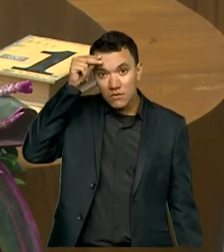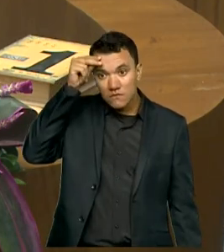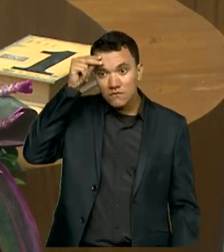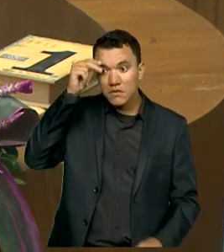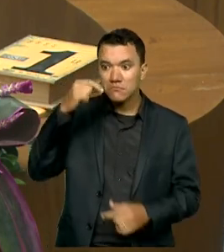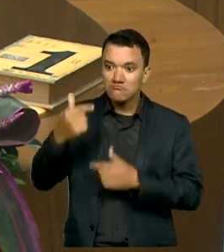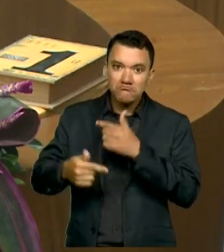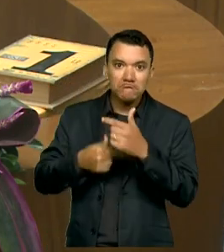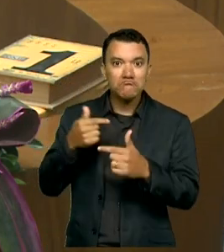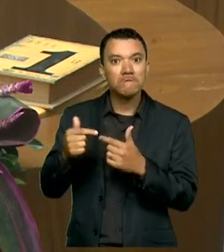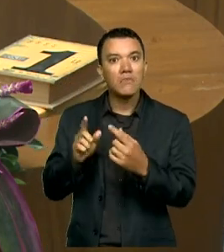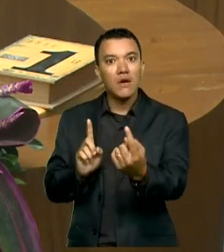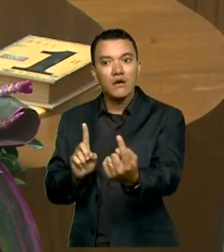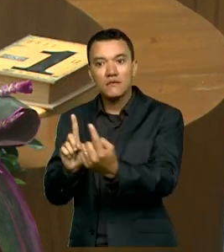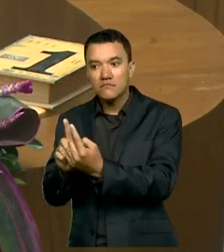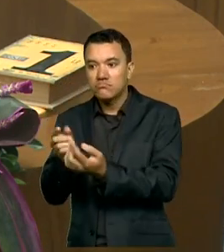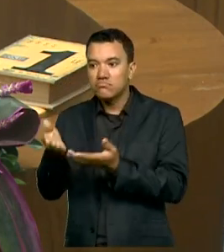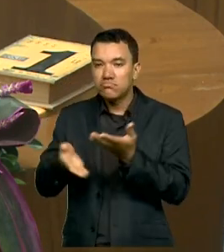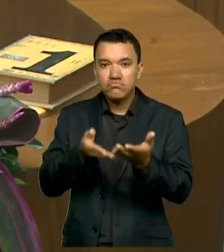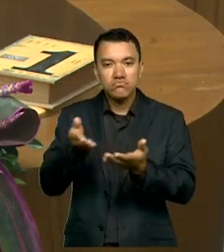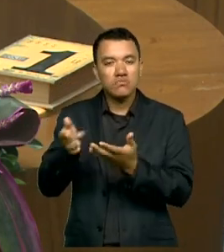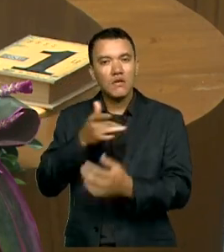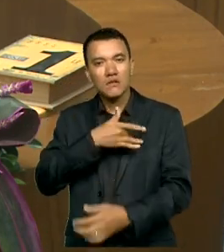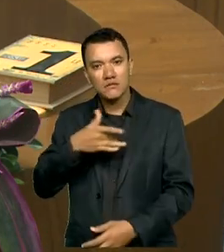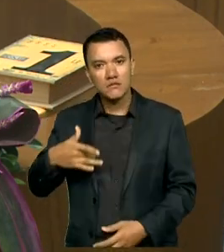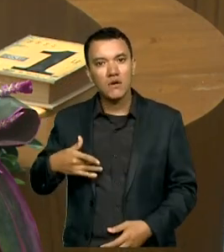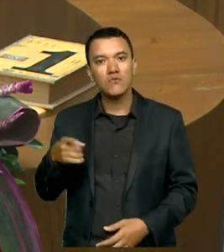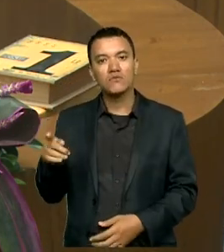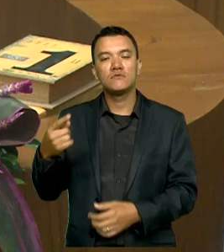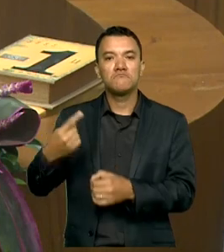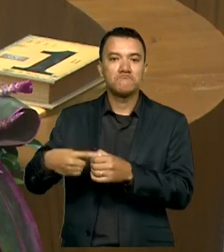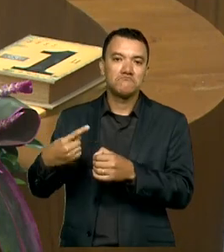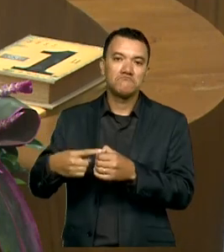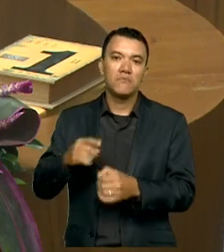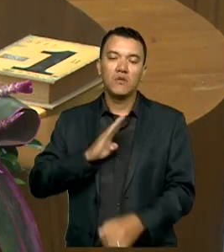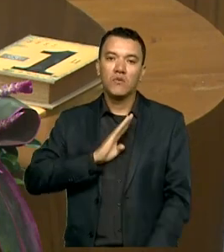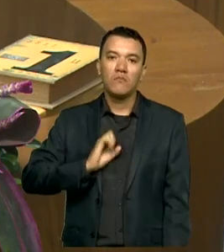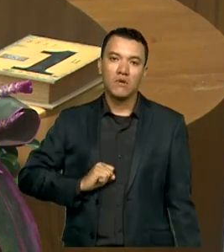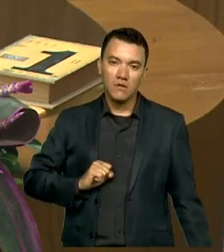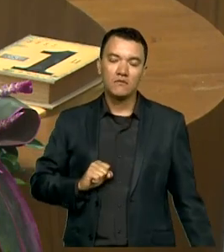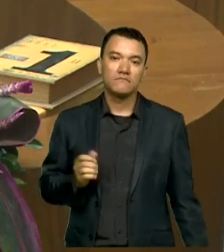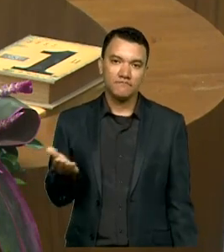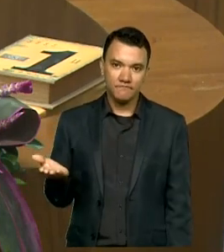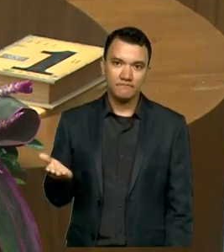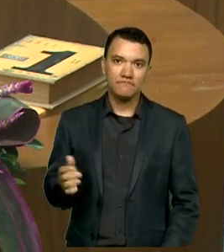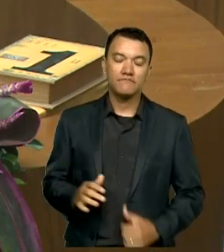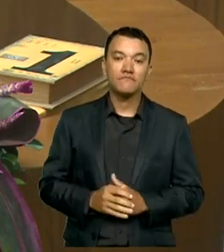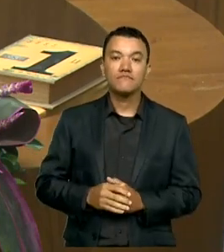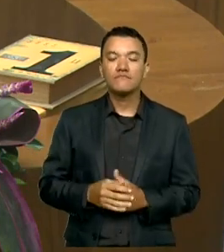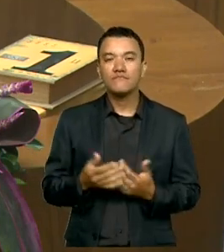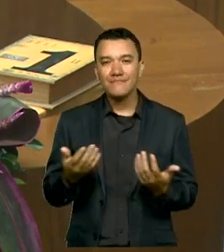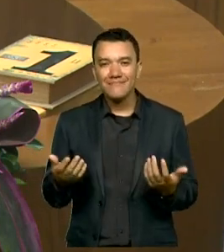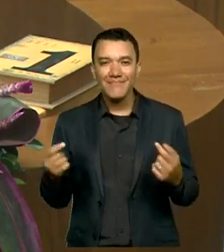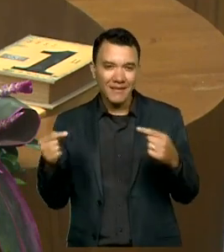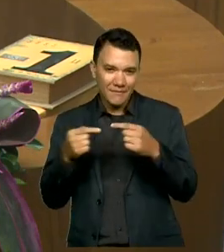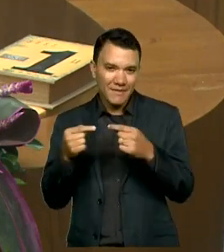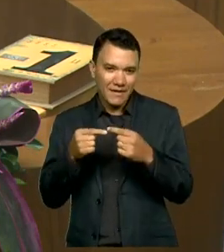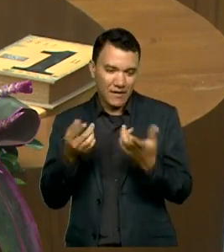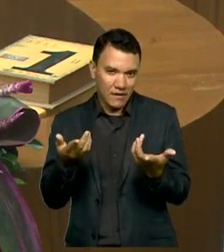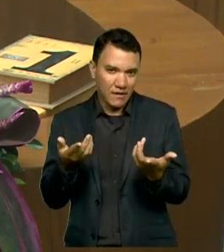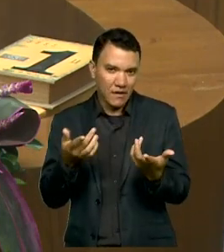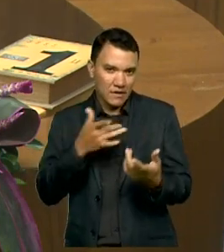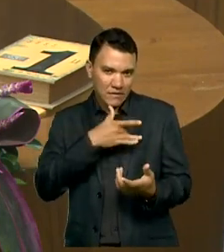de atender, de melhorar a saúde de Balsas, e não esquecendo que quando se fala saúde de Balsas, a gente fala